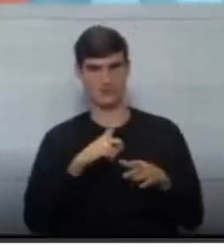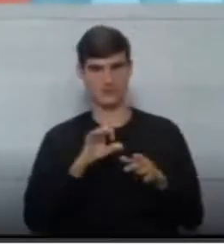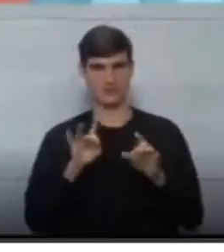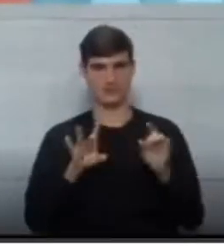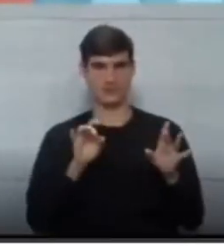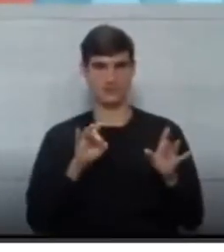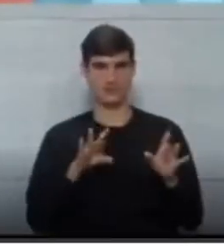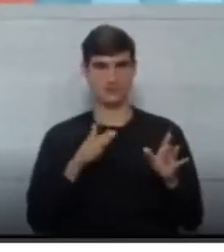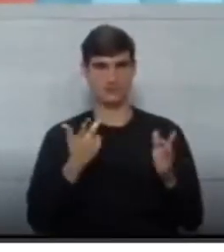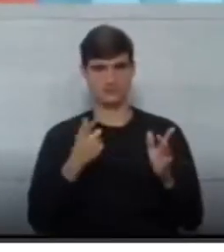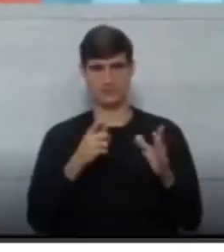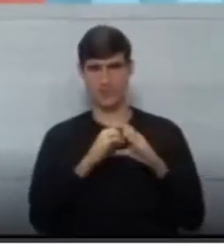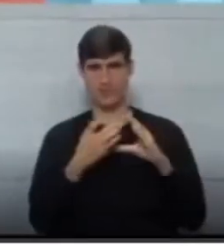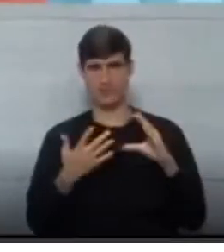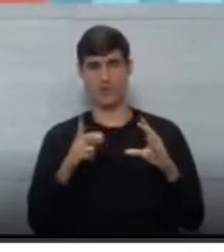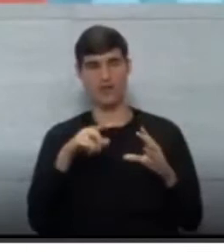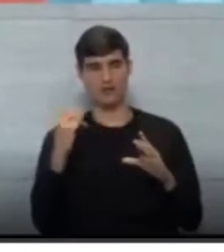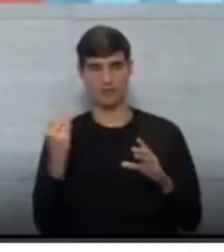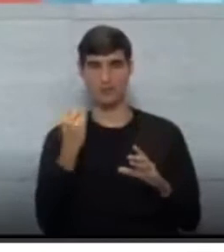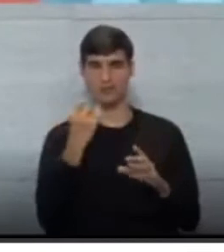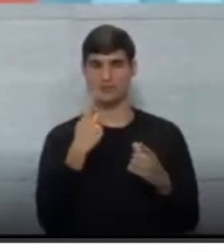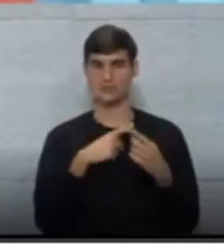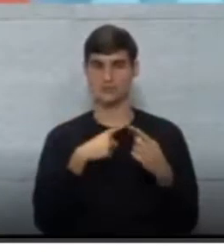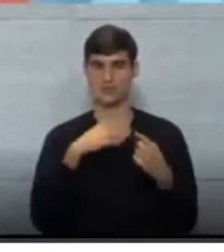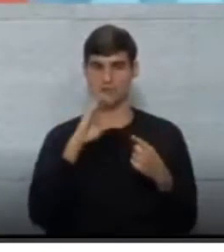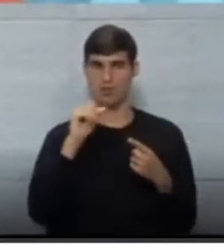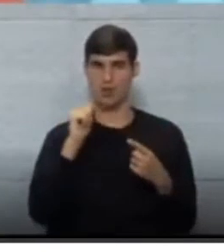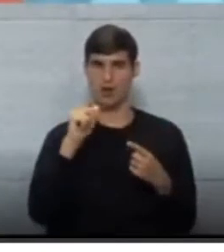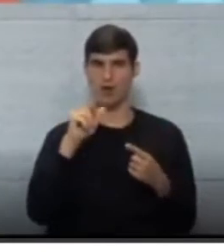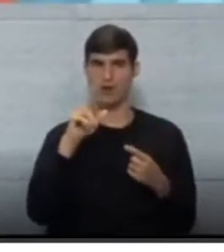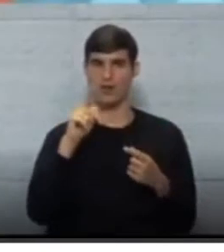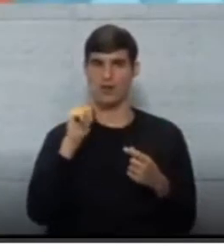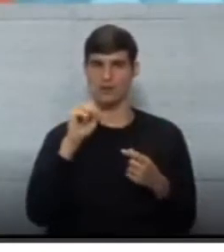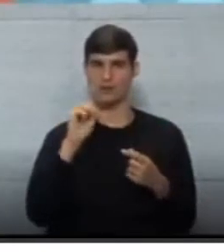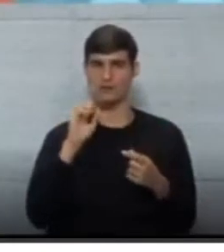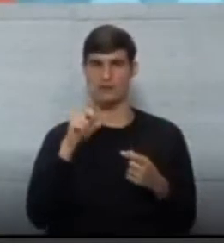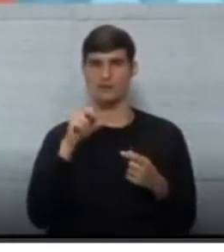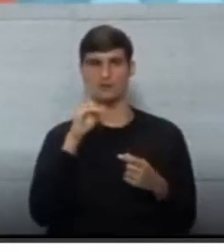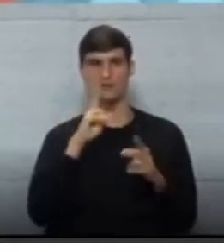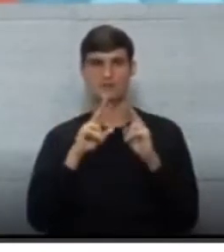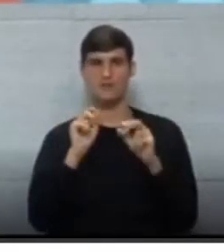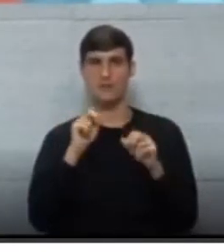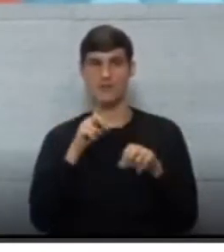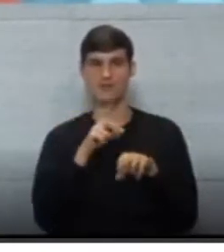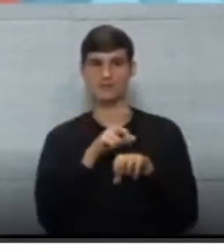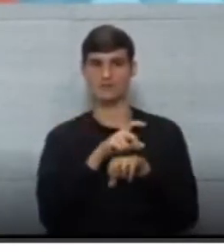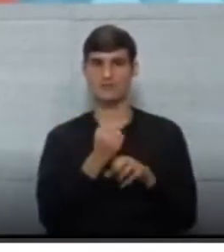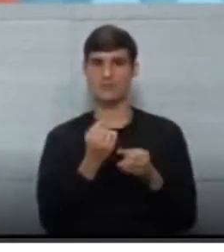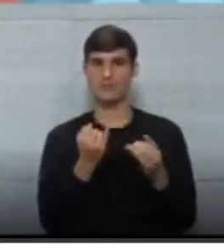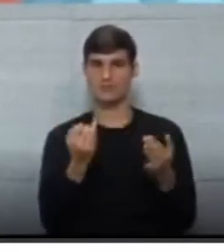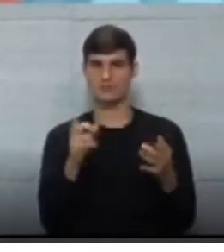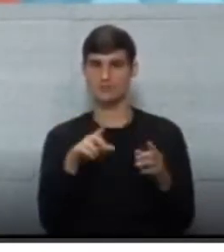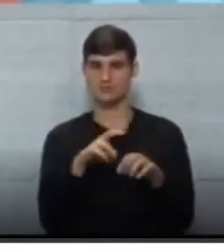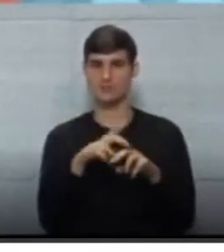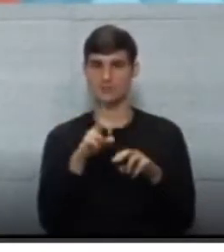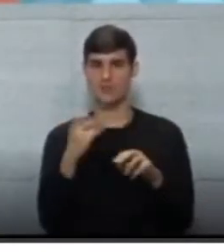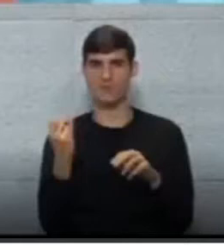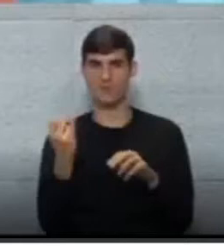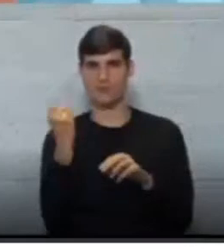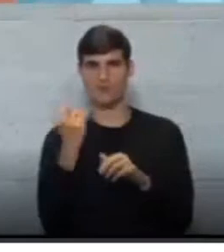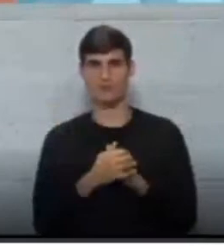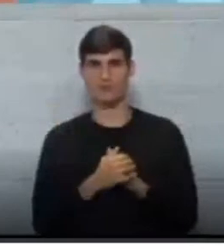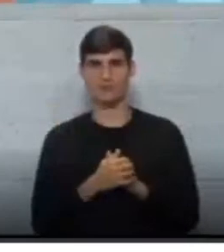essa característica é importante. A presença da coagulase vai identificar aí a presença também do Staphylococcus. Então, coagulase